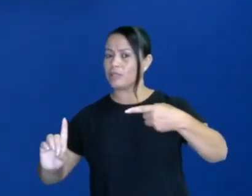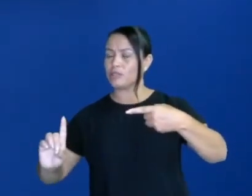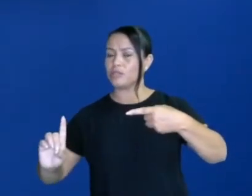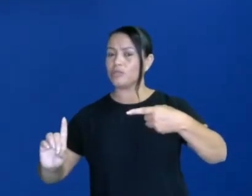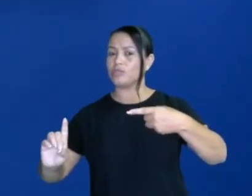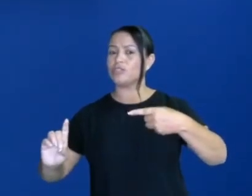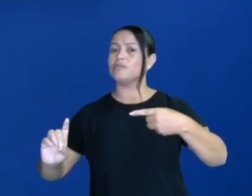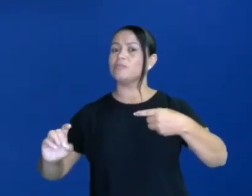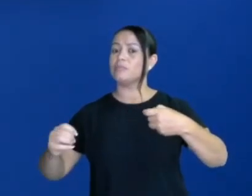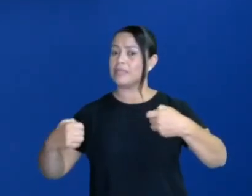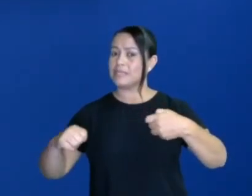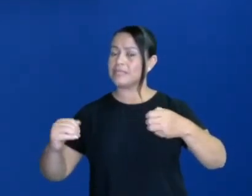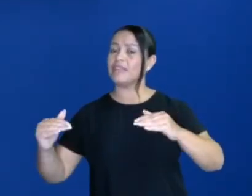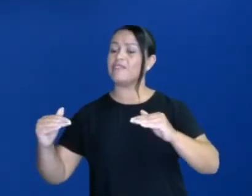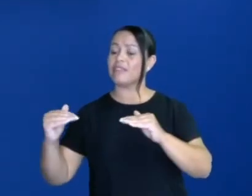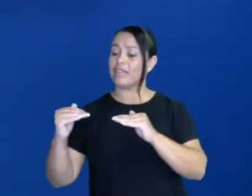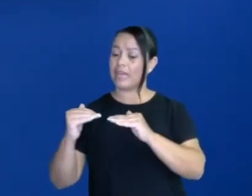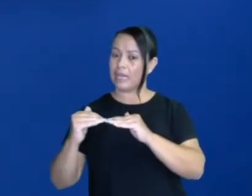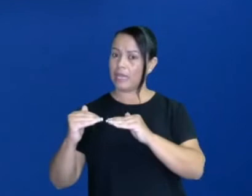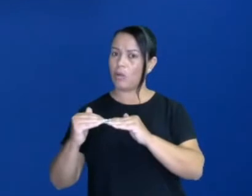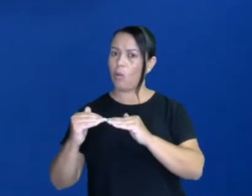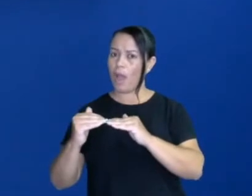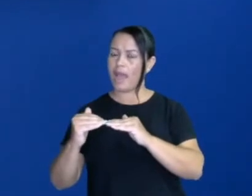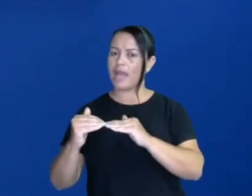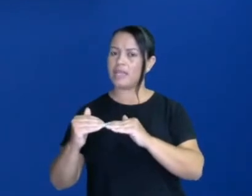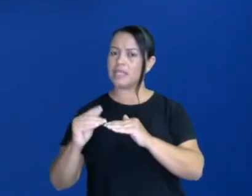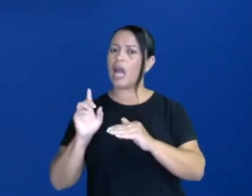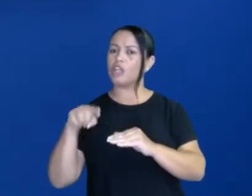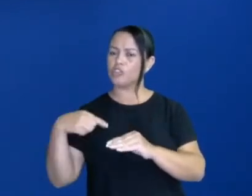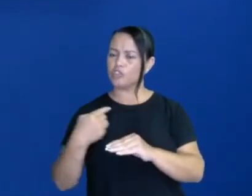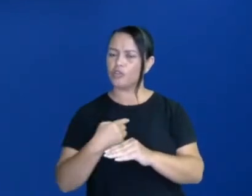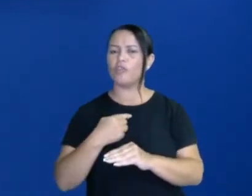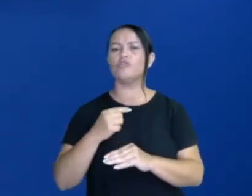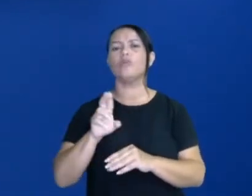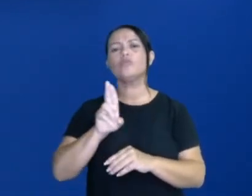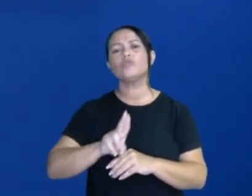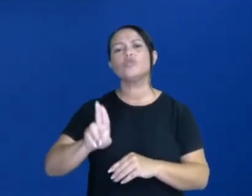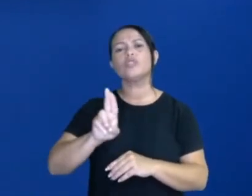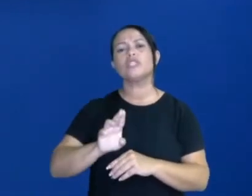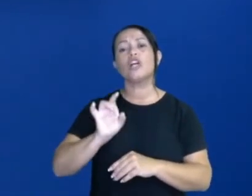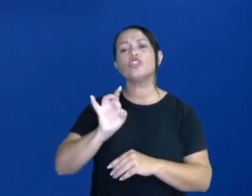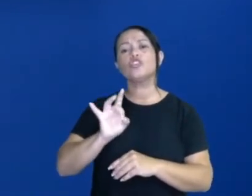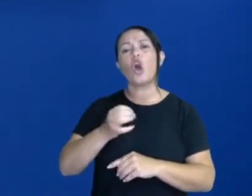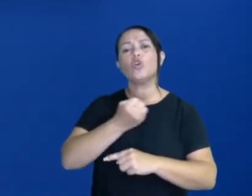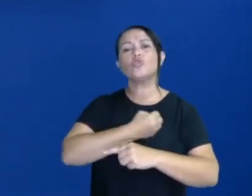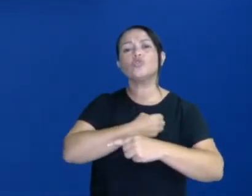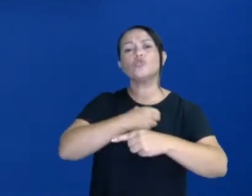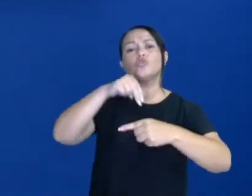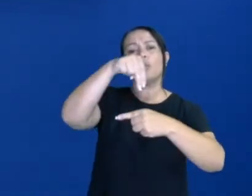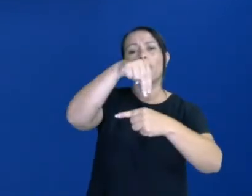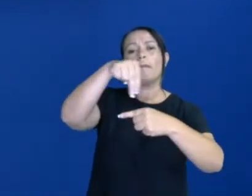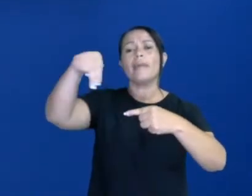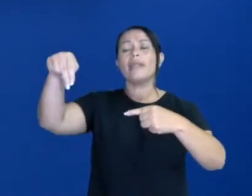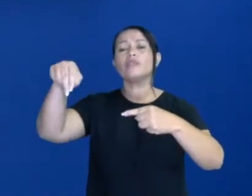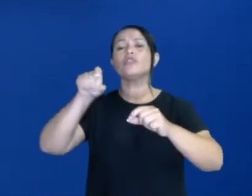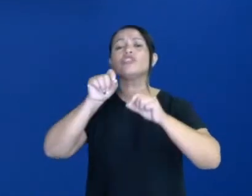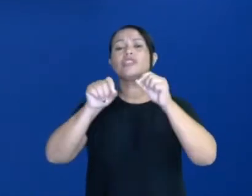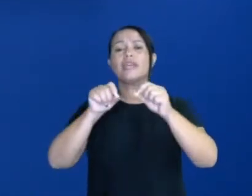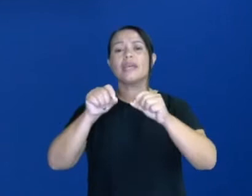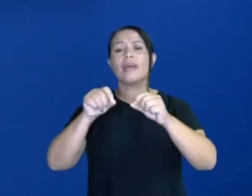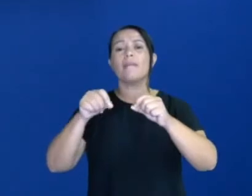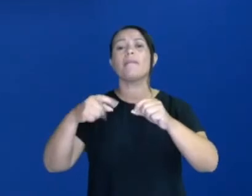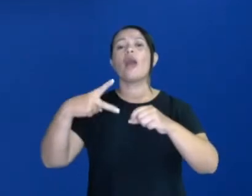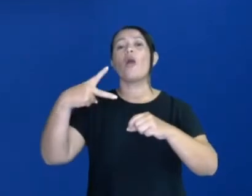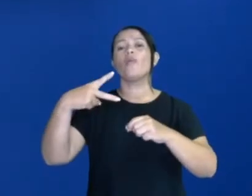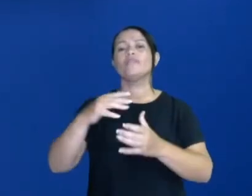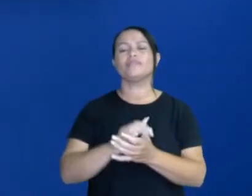os denominadores ficarem iguais, nós vamos apenas usar os numeradores e ver quem é maior que,